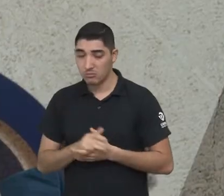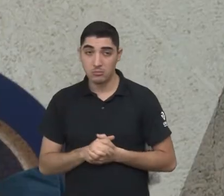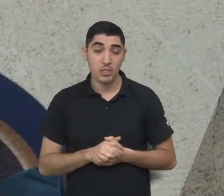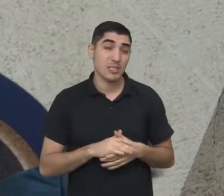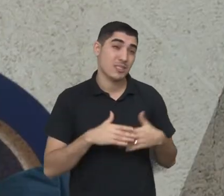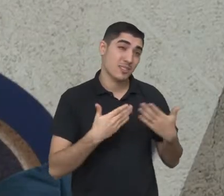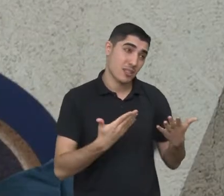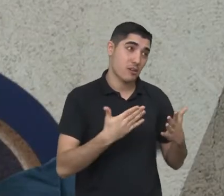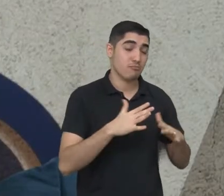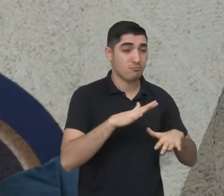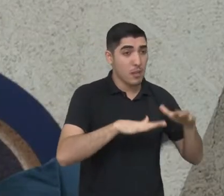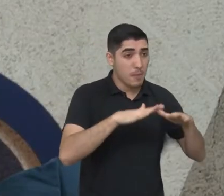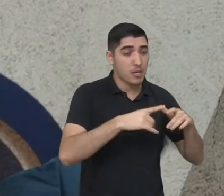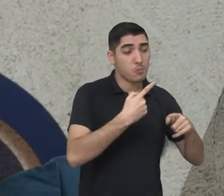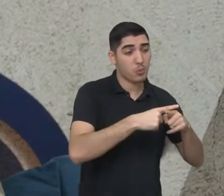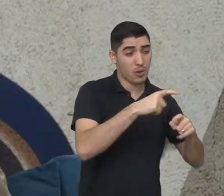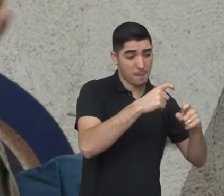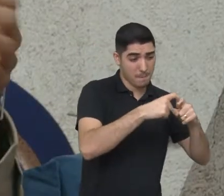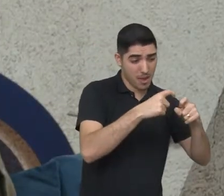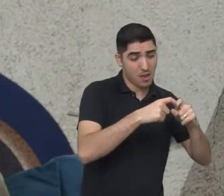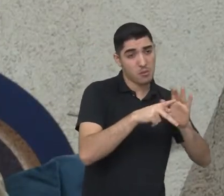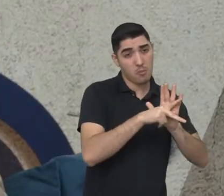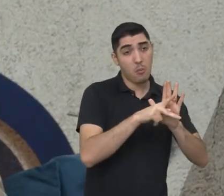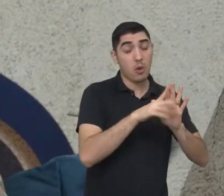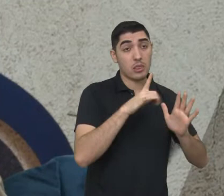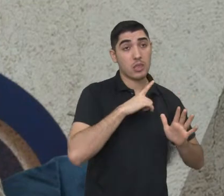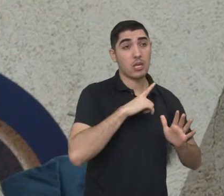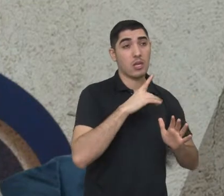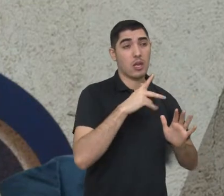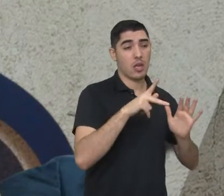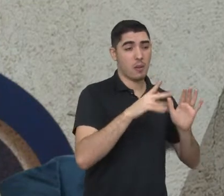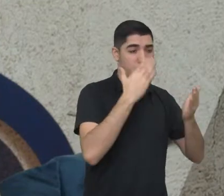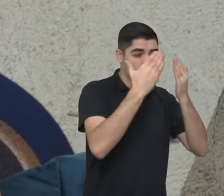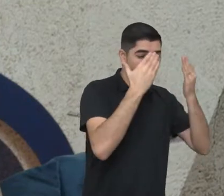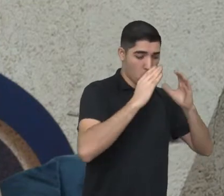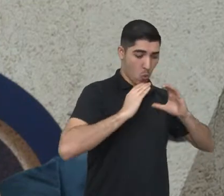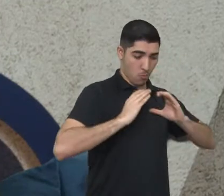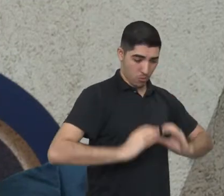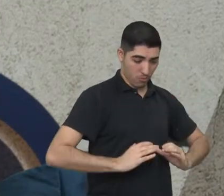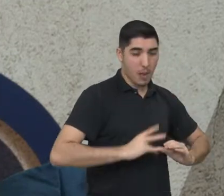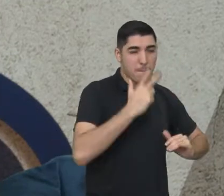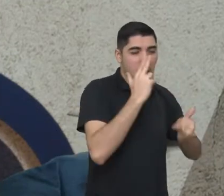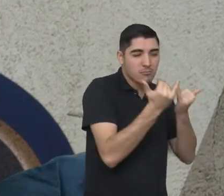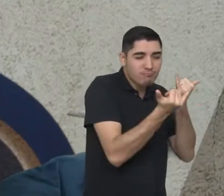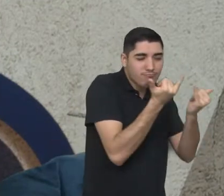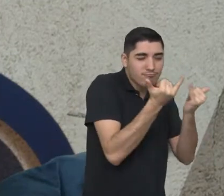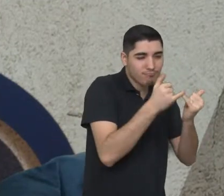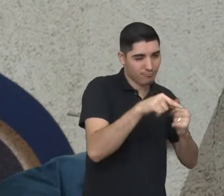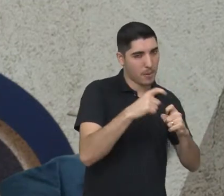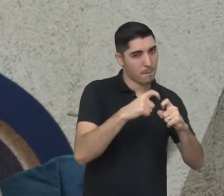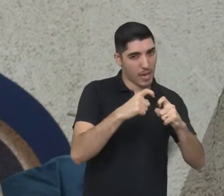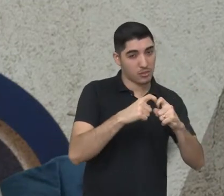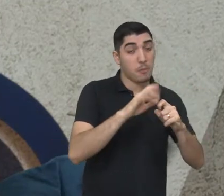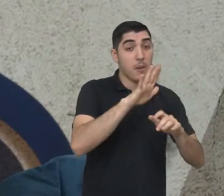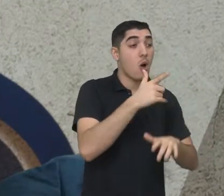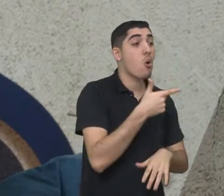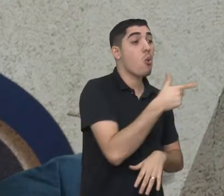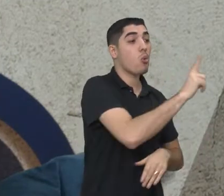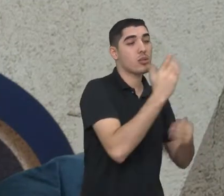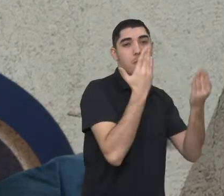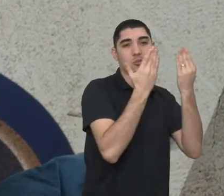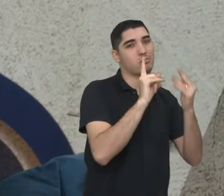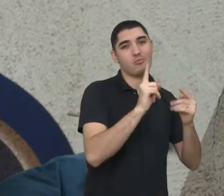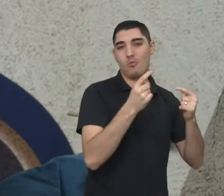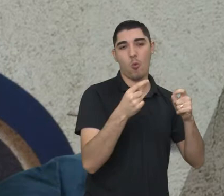correspondem mais ao modelo médico, como por exemplo psicologia comportamental, algumas linhas são mais próximas desse modelo médico, outras não, como